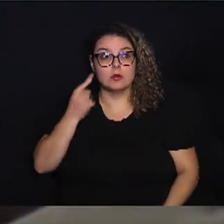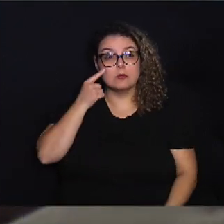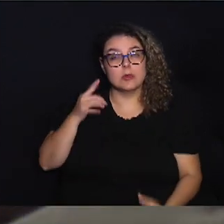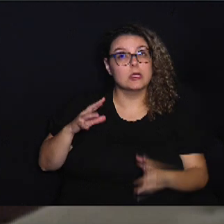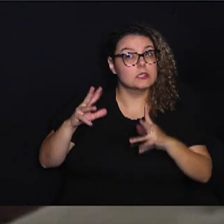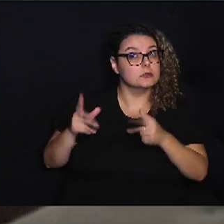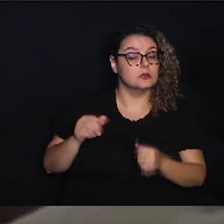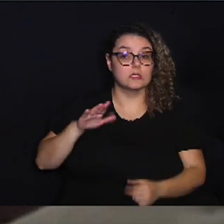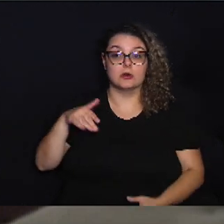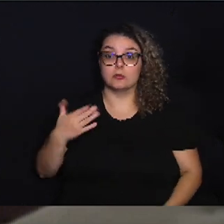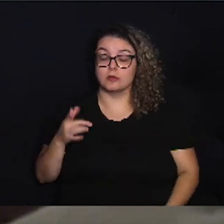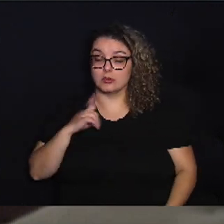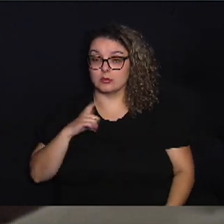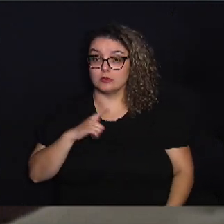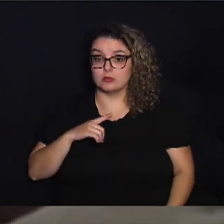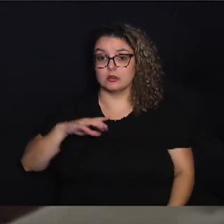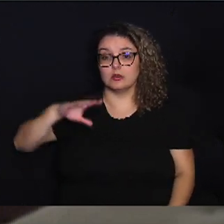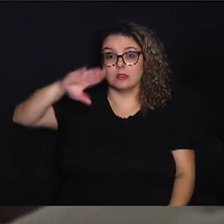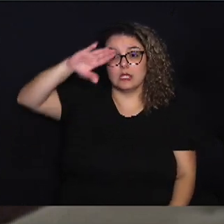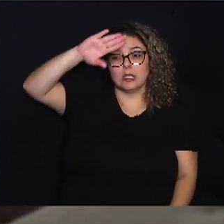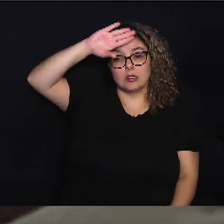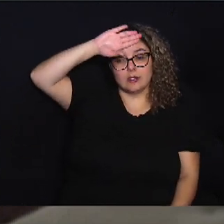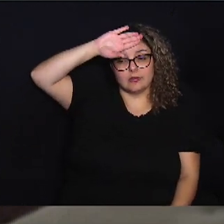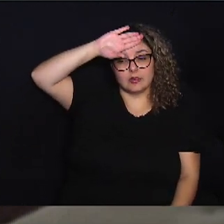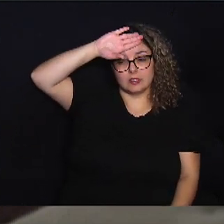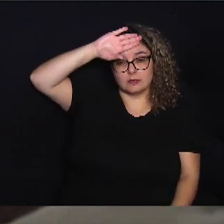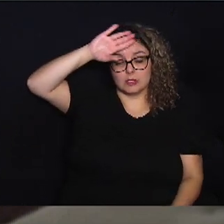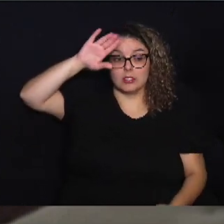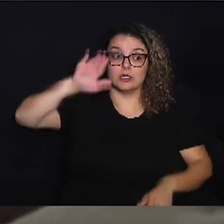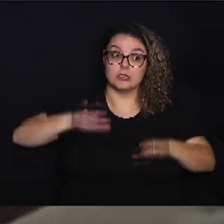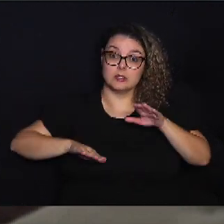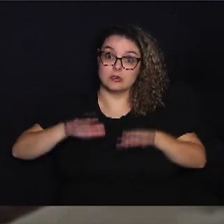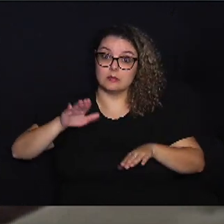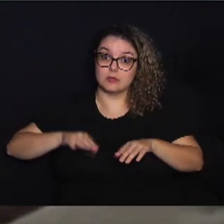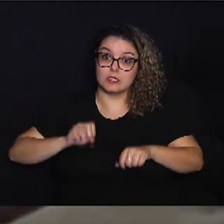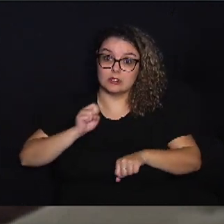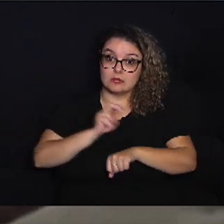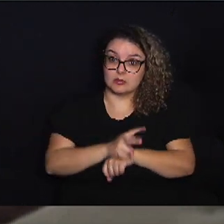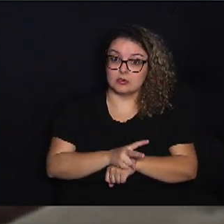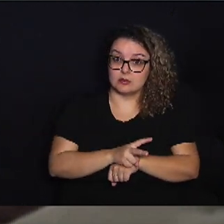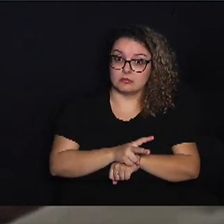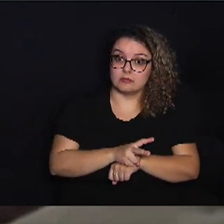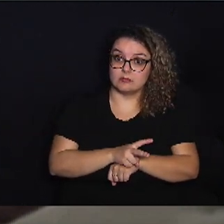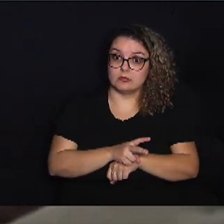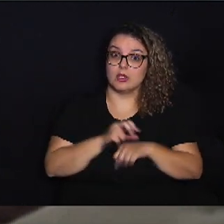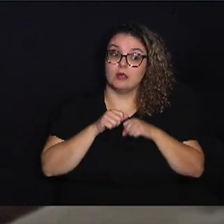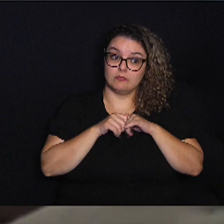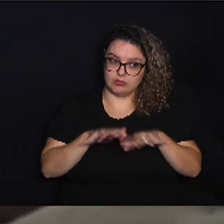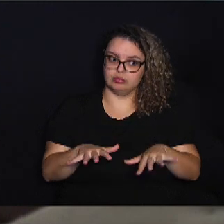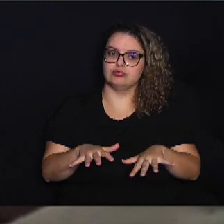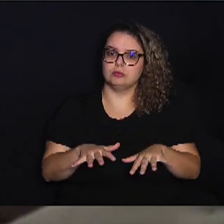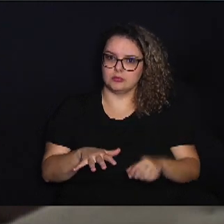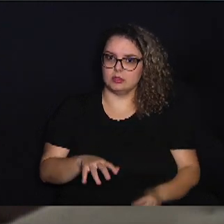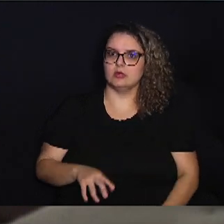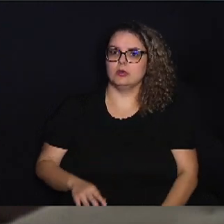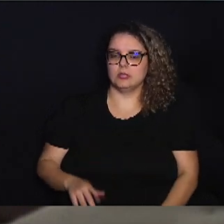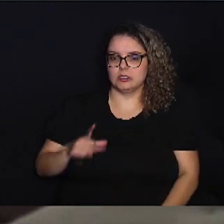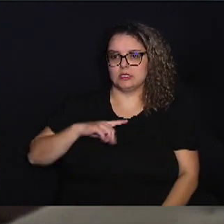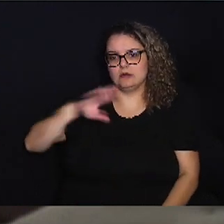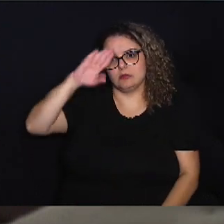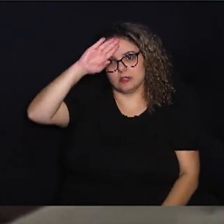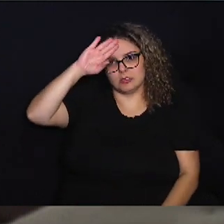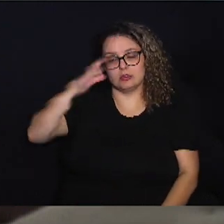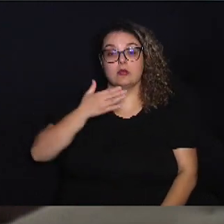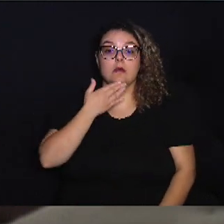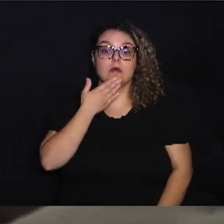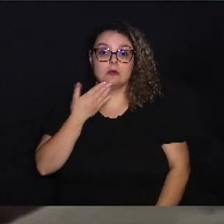geral, quando existe febre, dependendo do vírus que cause, está muito contagiosa a doença. Então, também seria